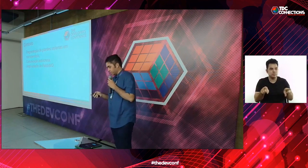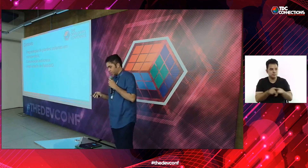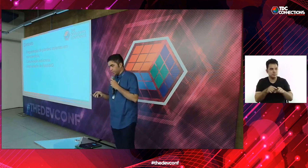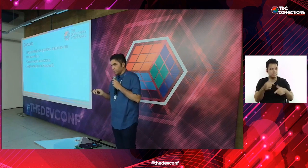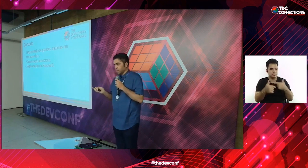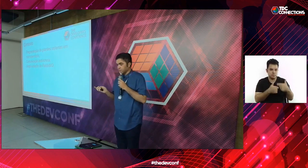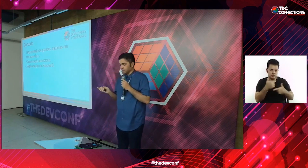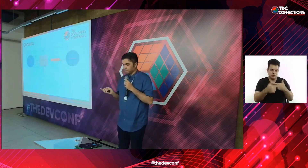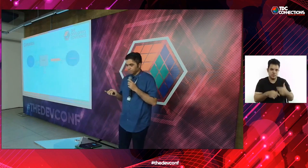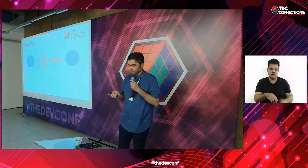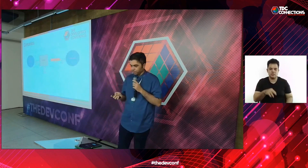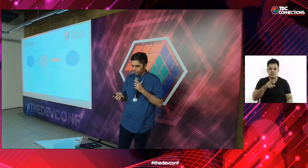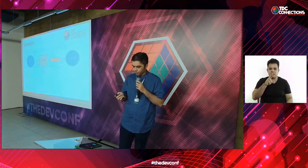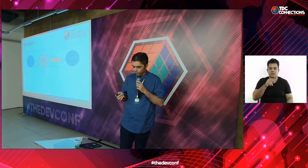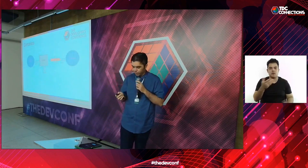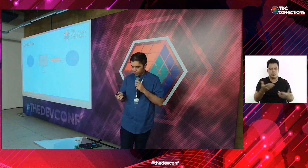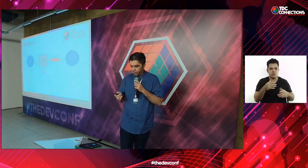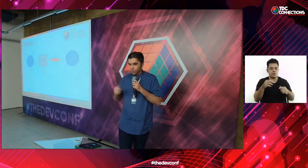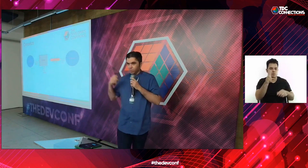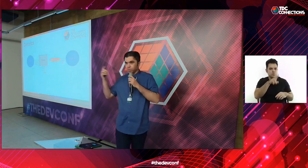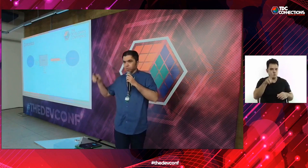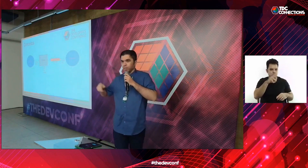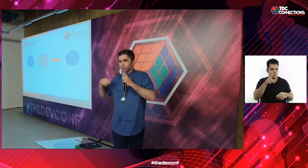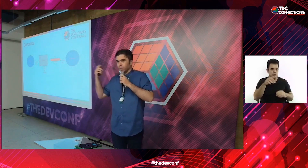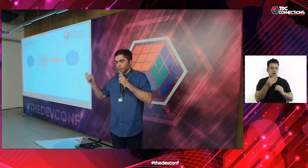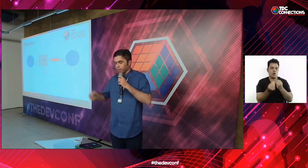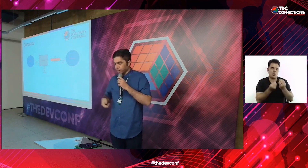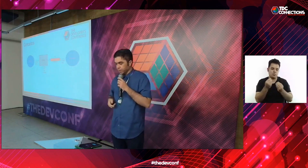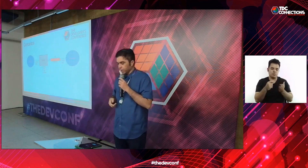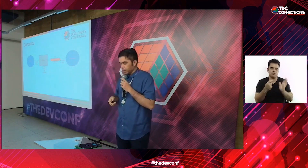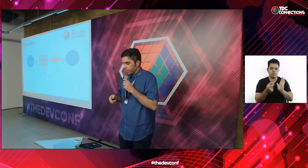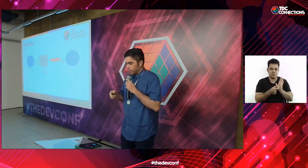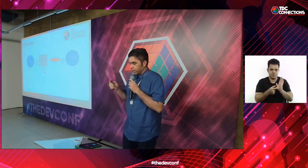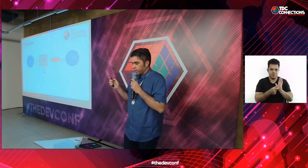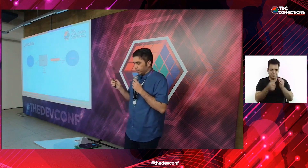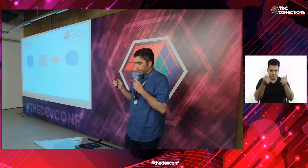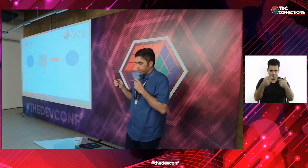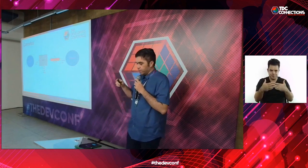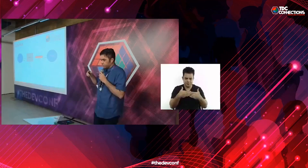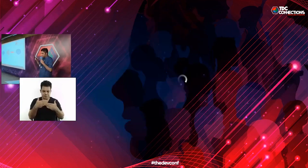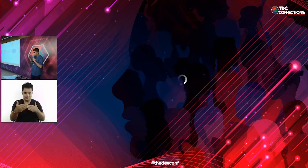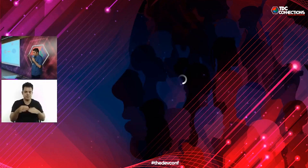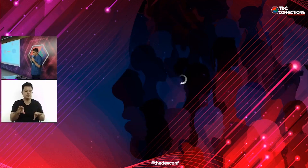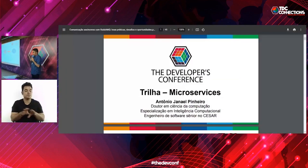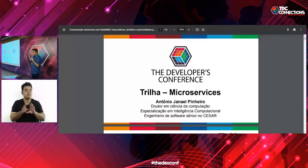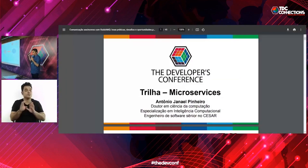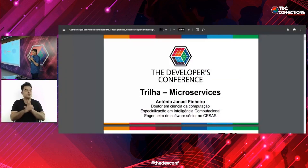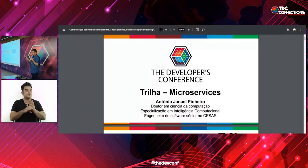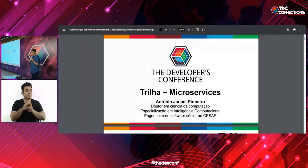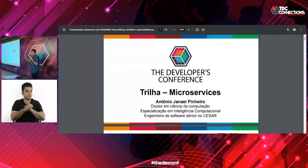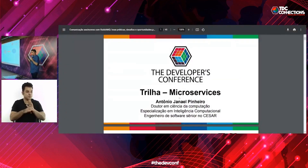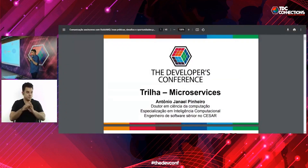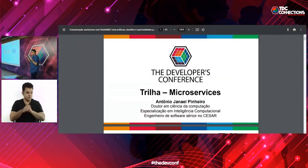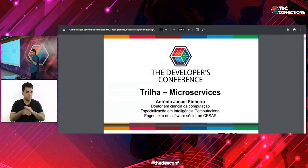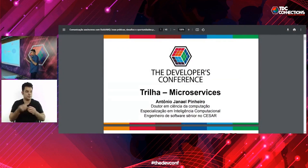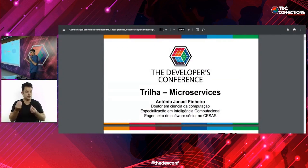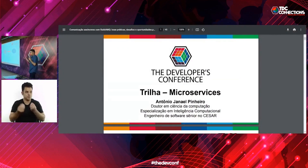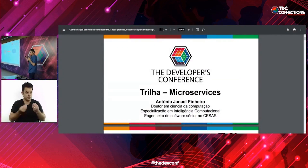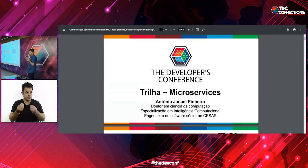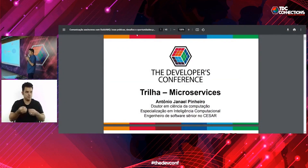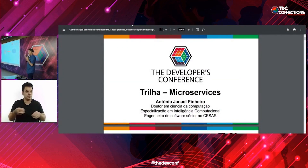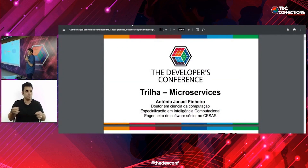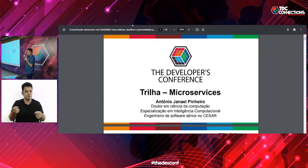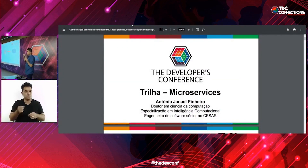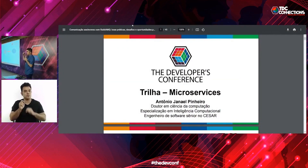nessa apresentação. Alguns conceitos gerais, de forma a gente tem um produtor e o consumidor.